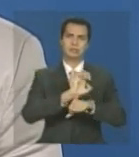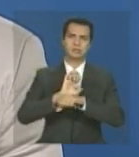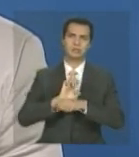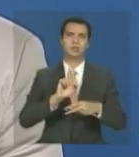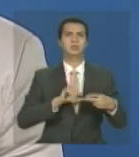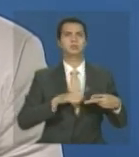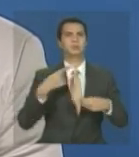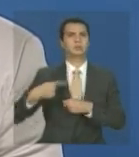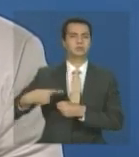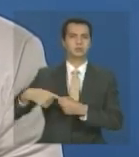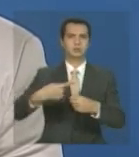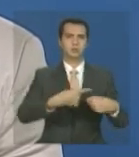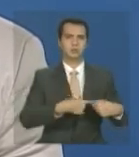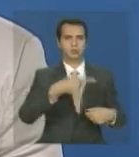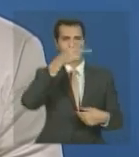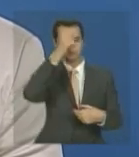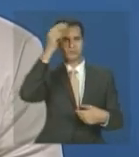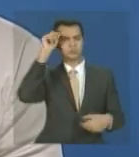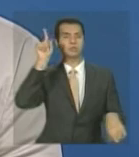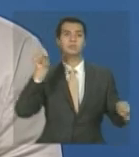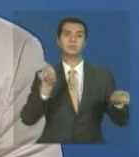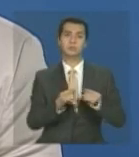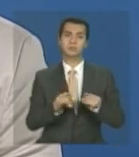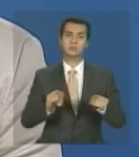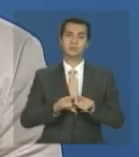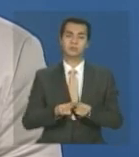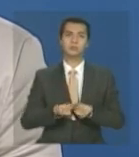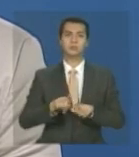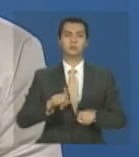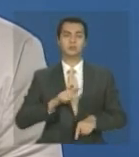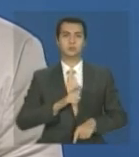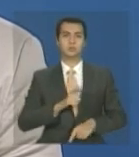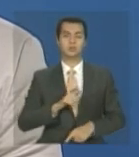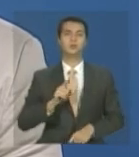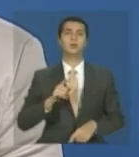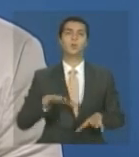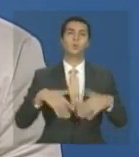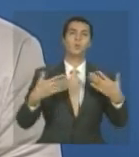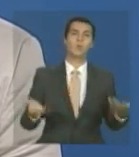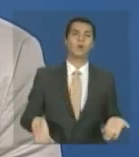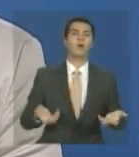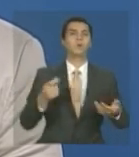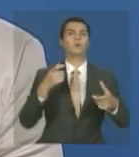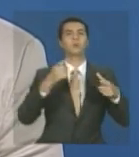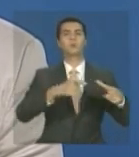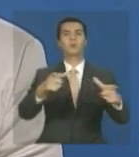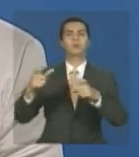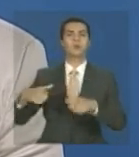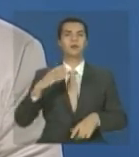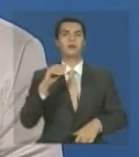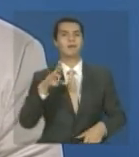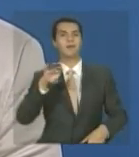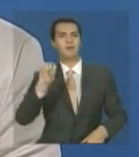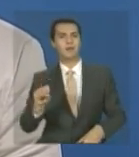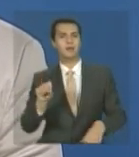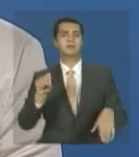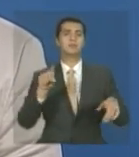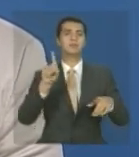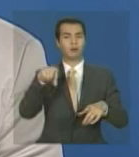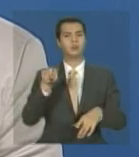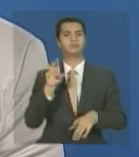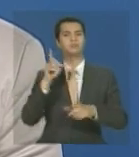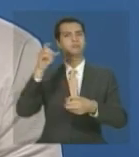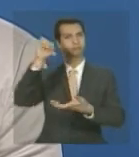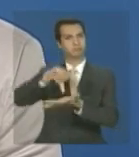Federal, às unidades públicas de prestação de serviços de assistência social, os CRAS, os Centros de Referência